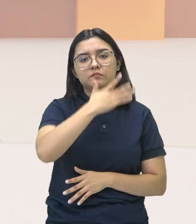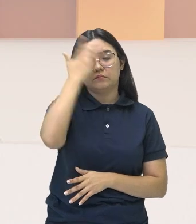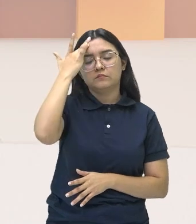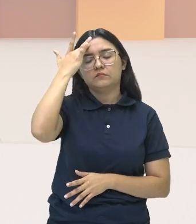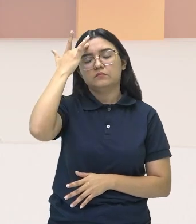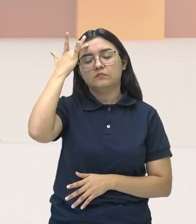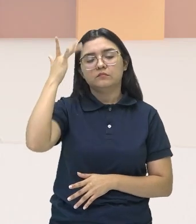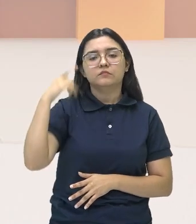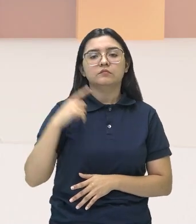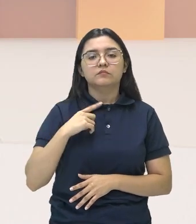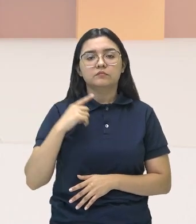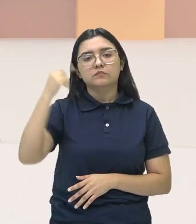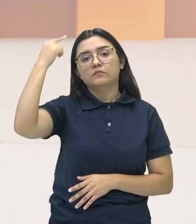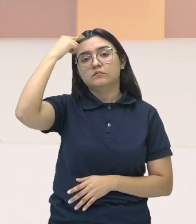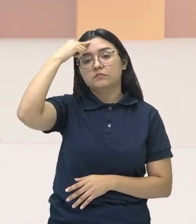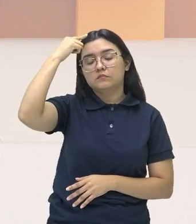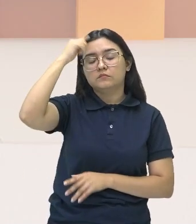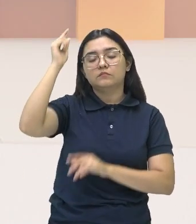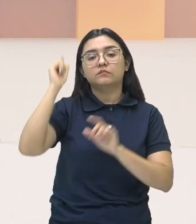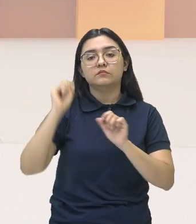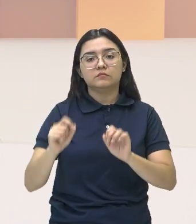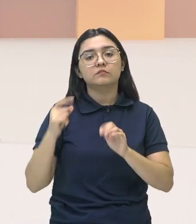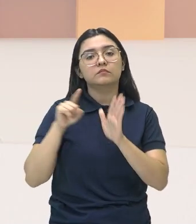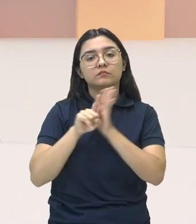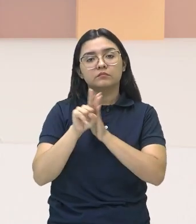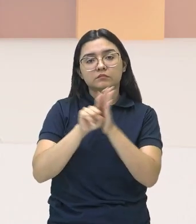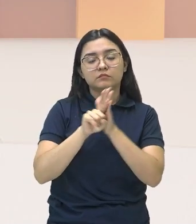pensadores, que nós podemos